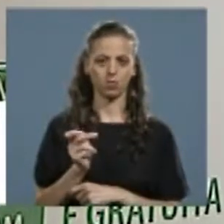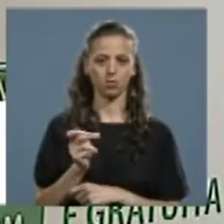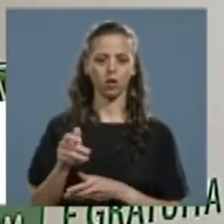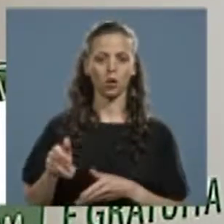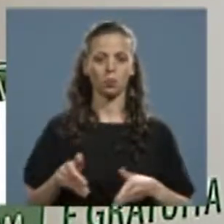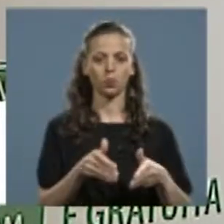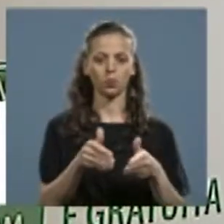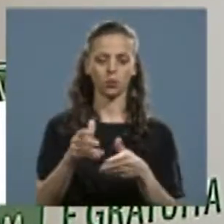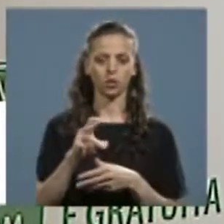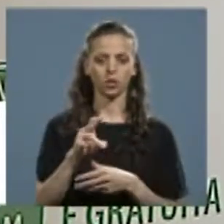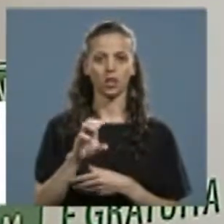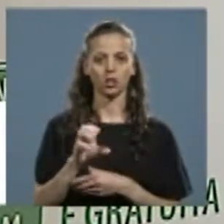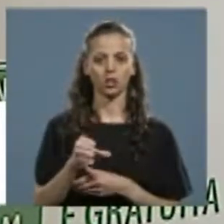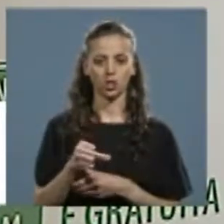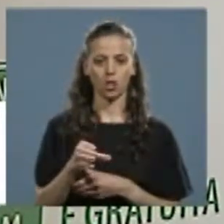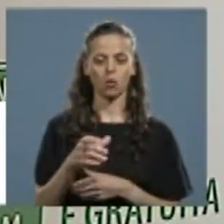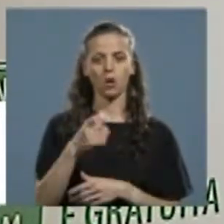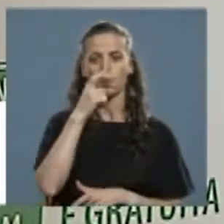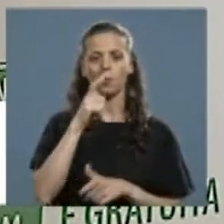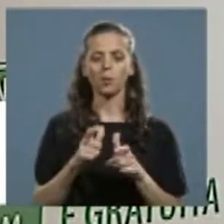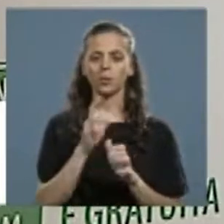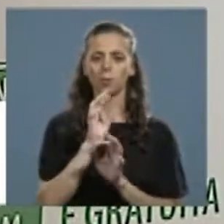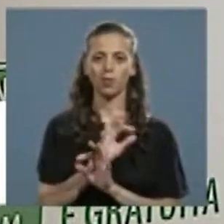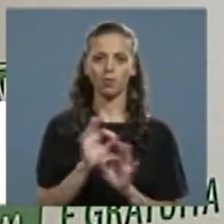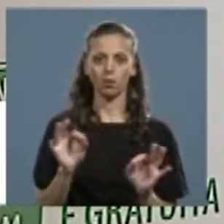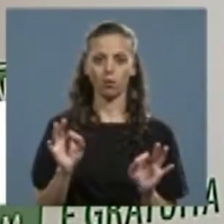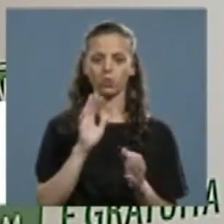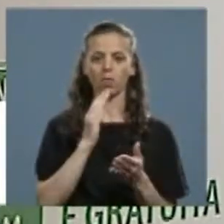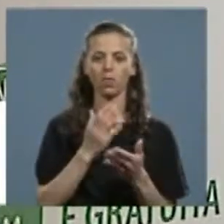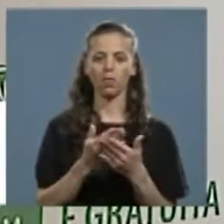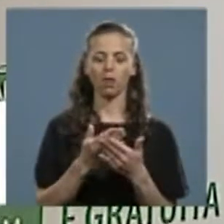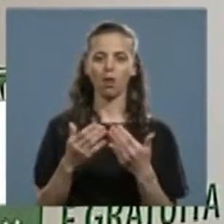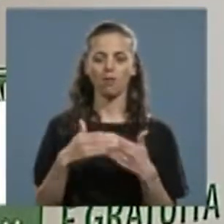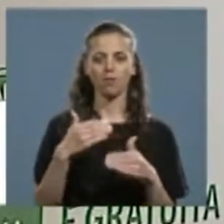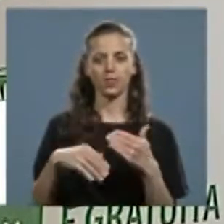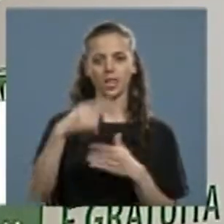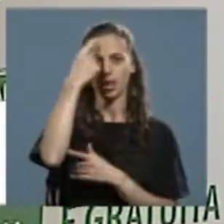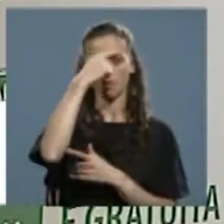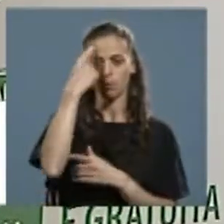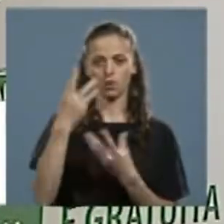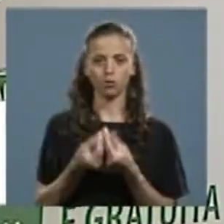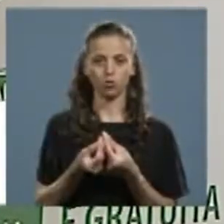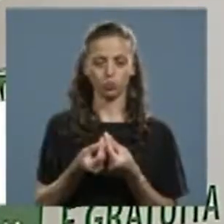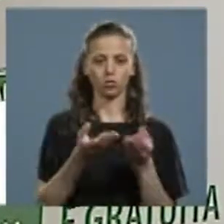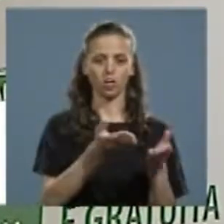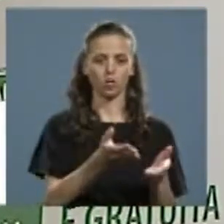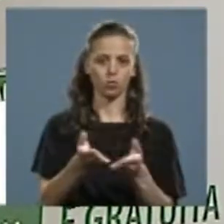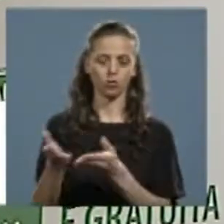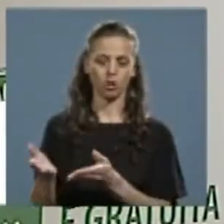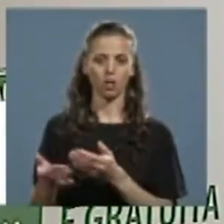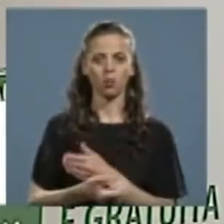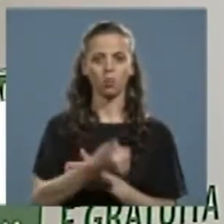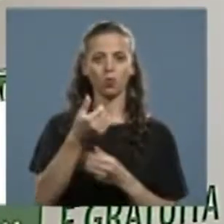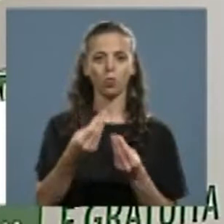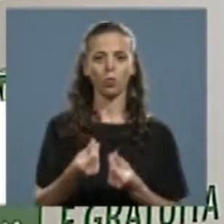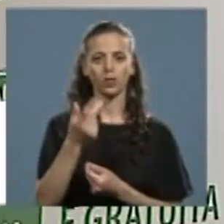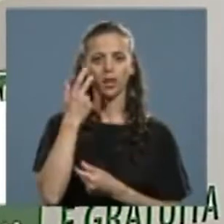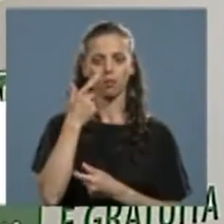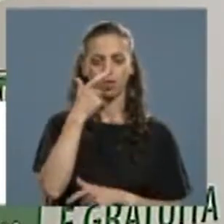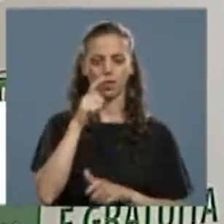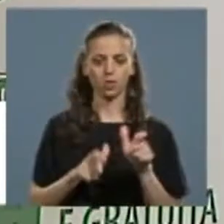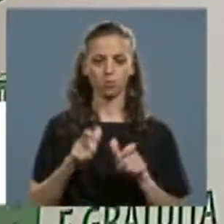tenho feito na região com esta população maravilhosa que tem-me permitido exercer enfermagem com eles e ajudar de alguma forma a melhorar a qualidade de vida